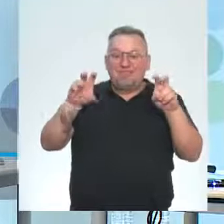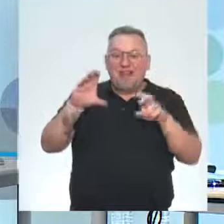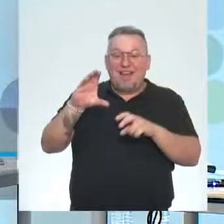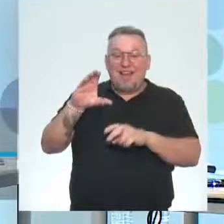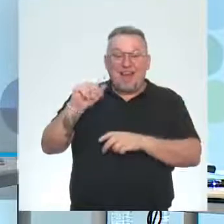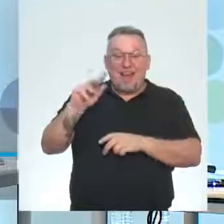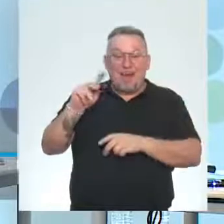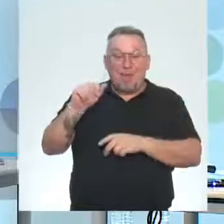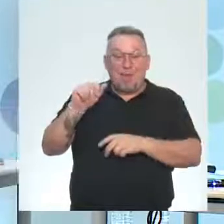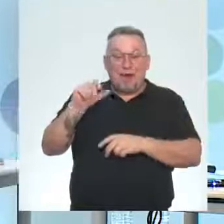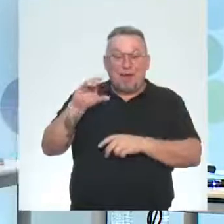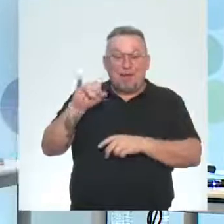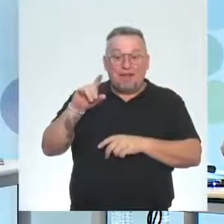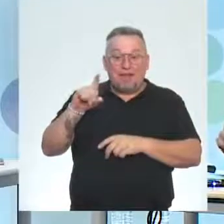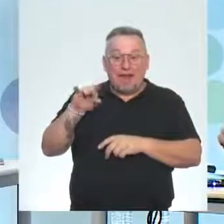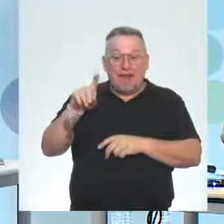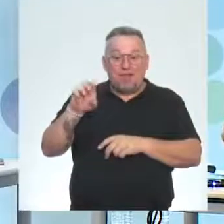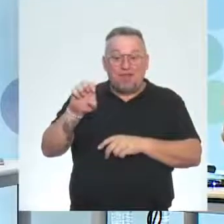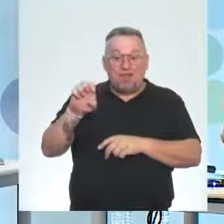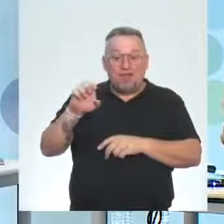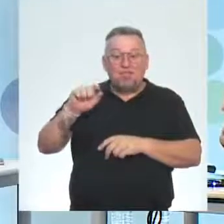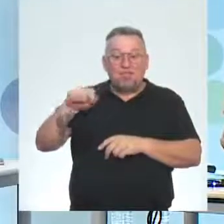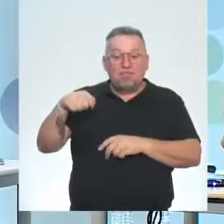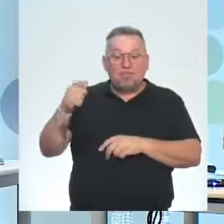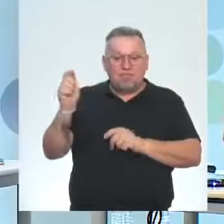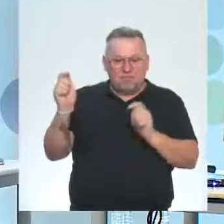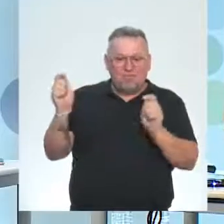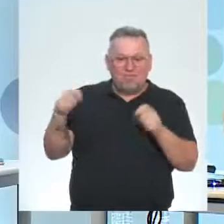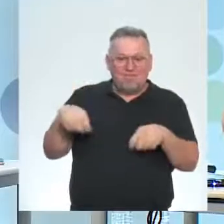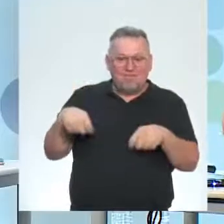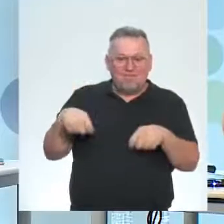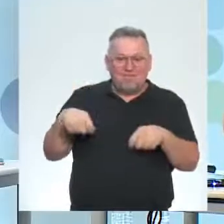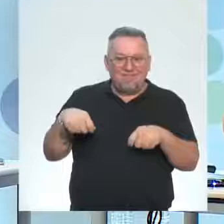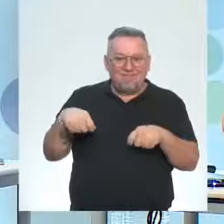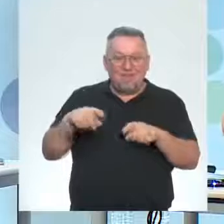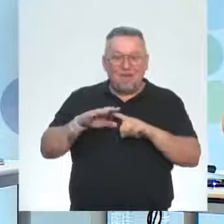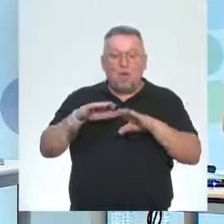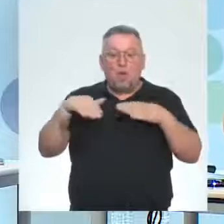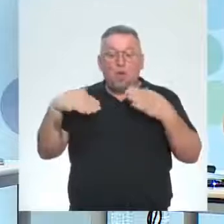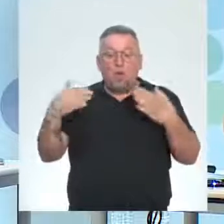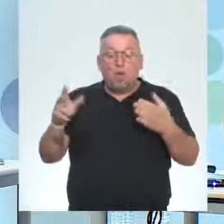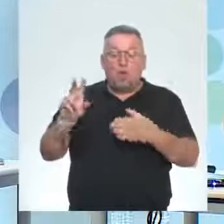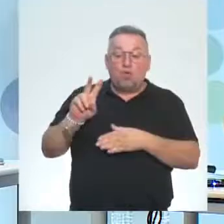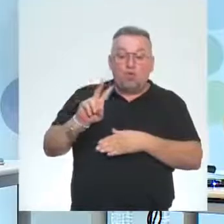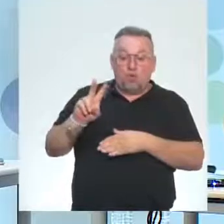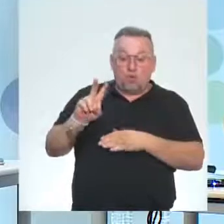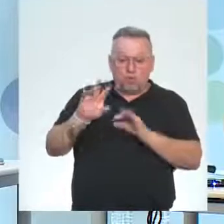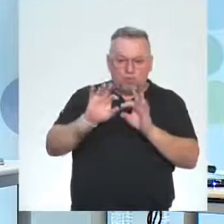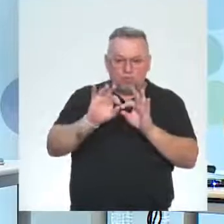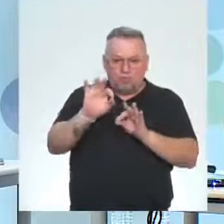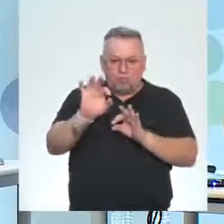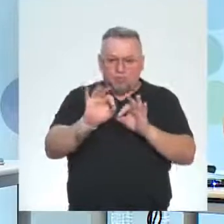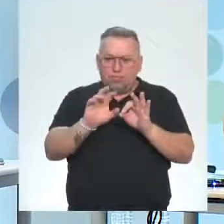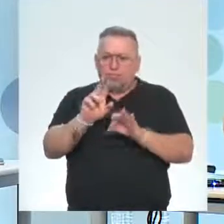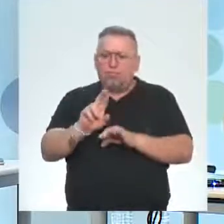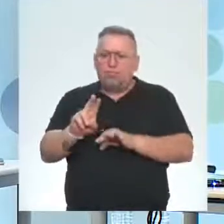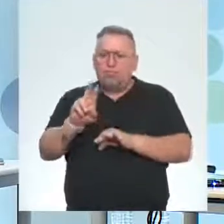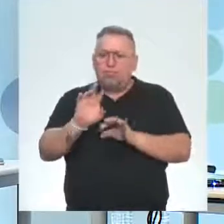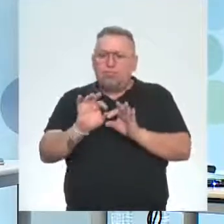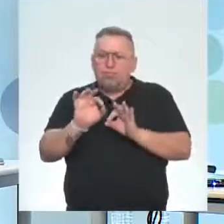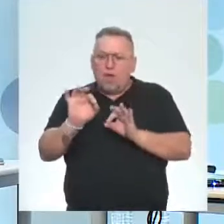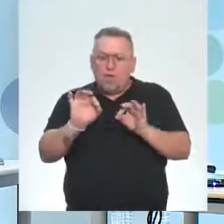capacidade, tá? Que é muito próximo, uma ideia da outra, né? Enquanto o volume a gente mede, a gente se utiliza das